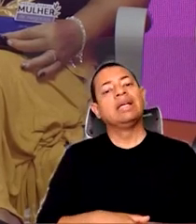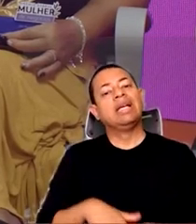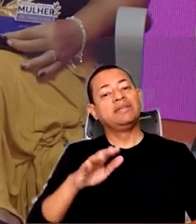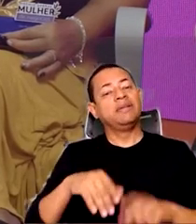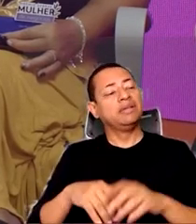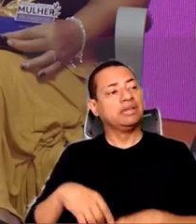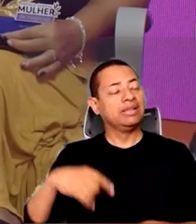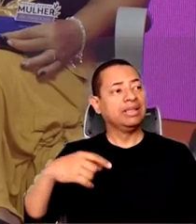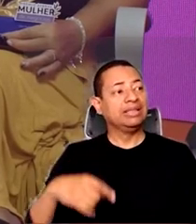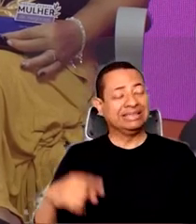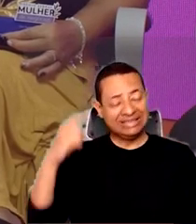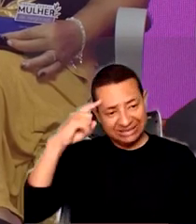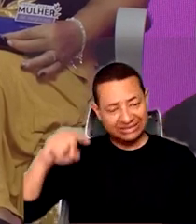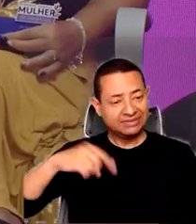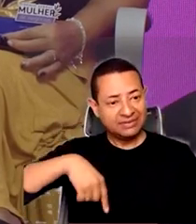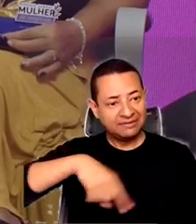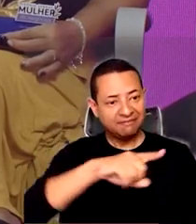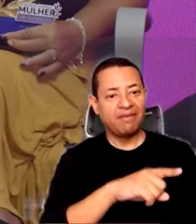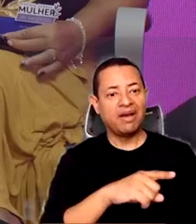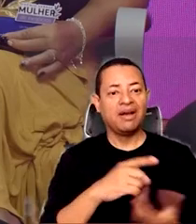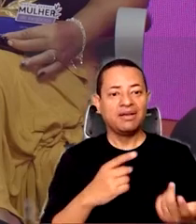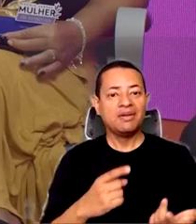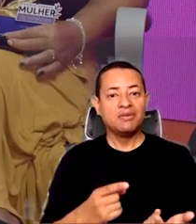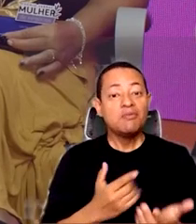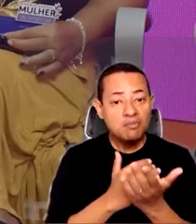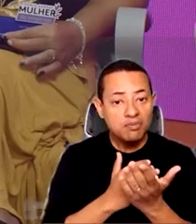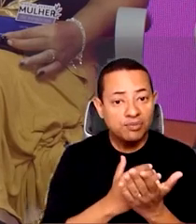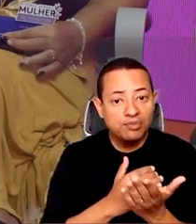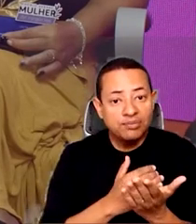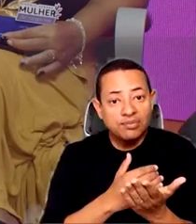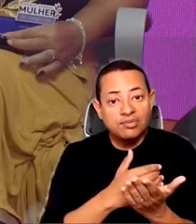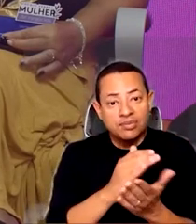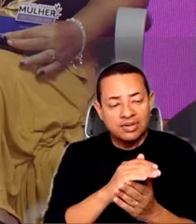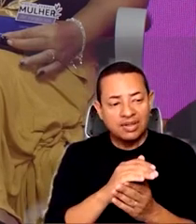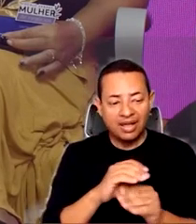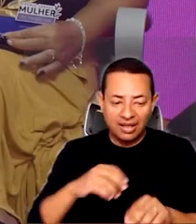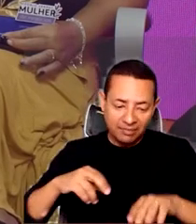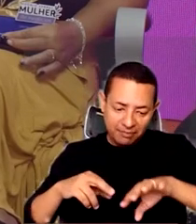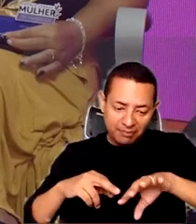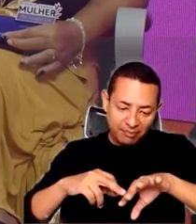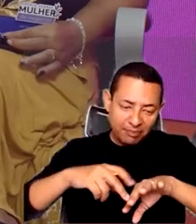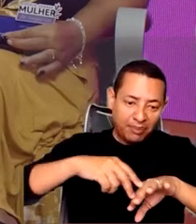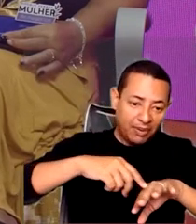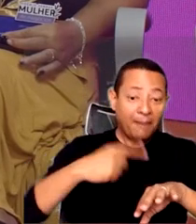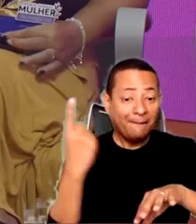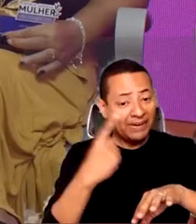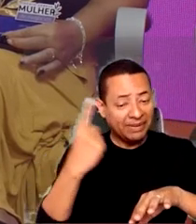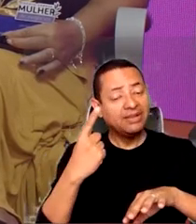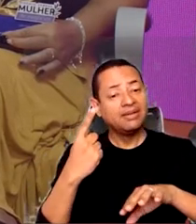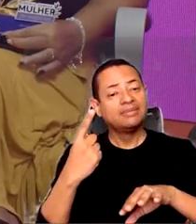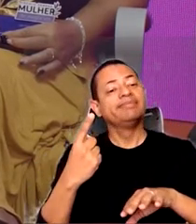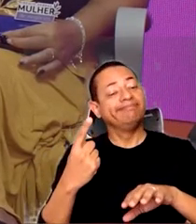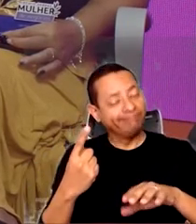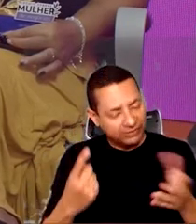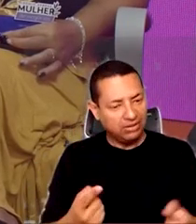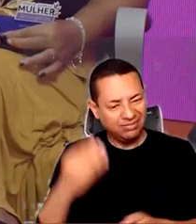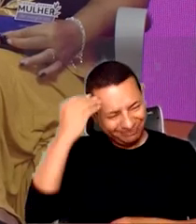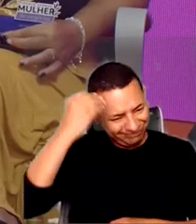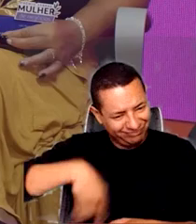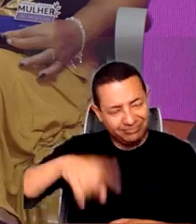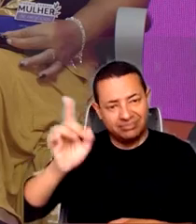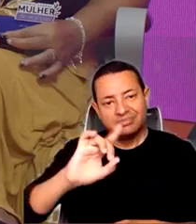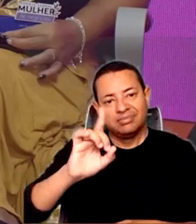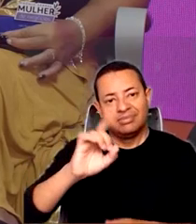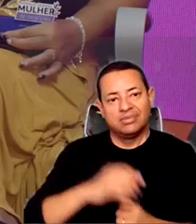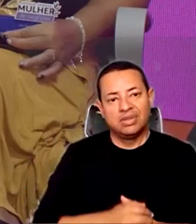aquele dia que você vai dar o seu passo é ali que vai vir aquele aquele seu seu degrauzinho né não desistir né